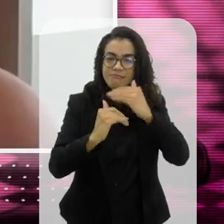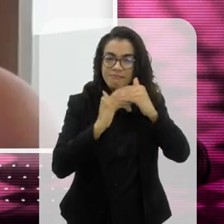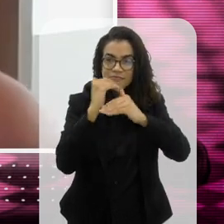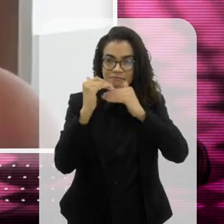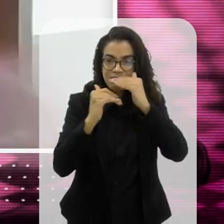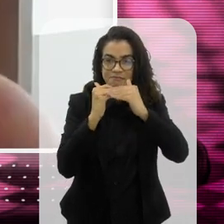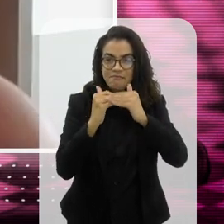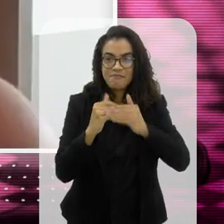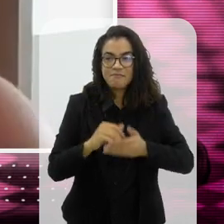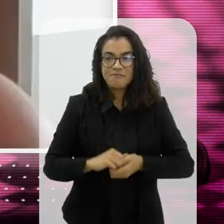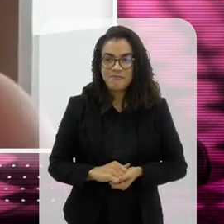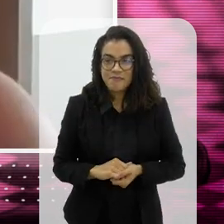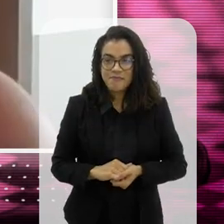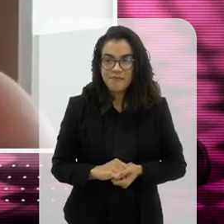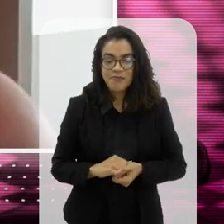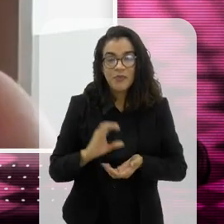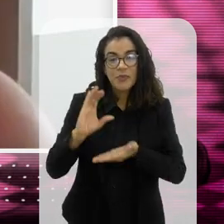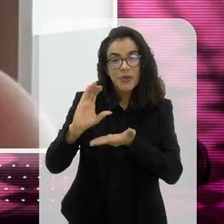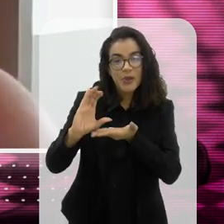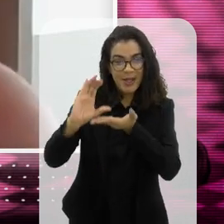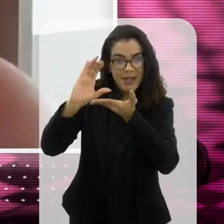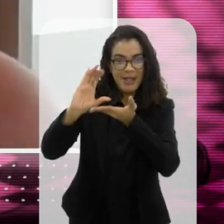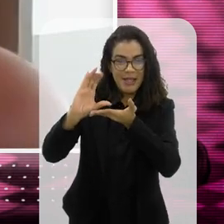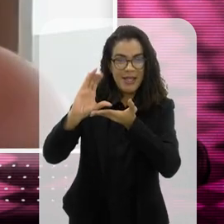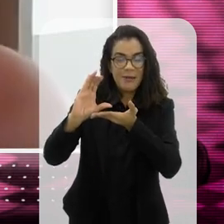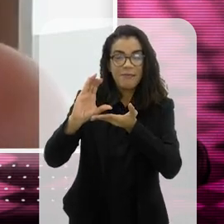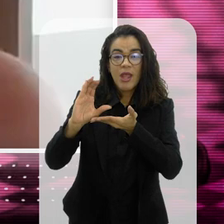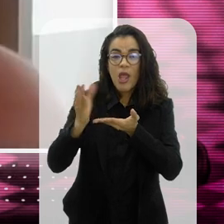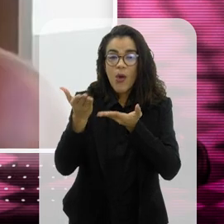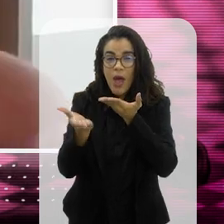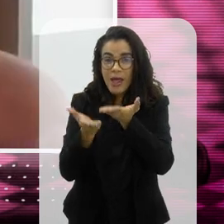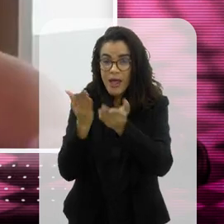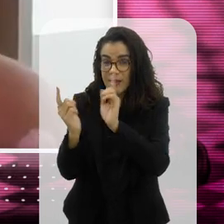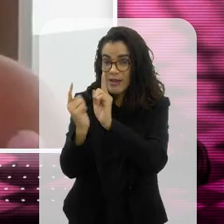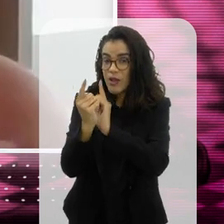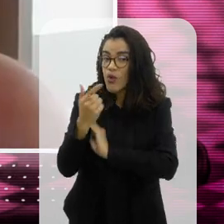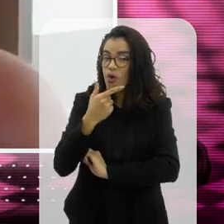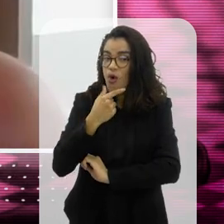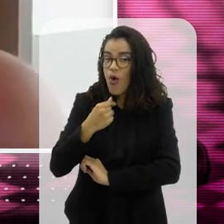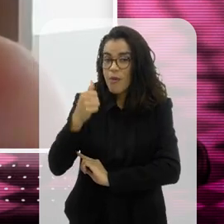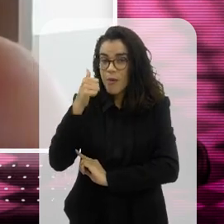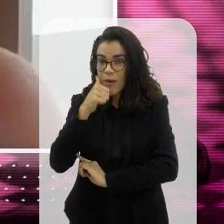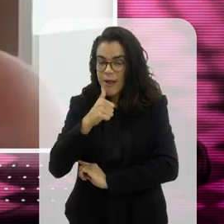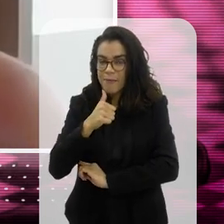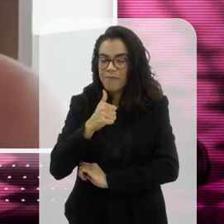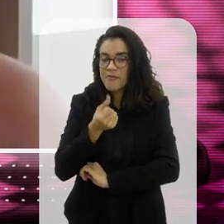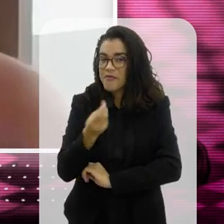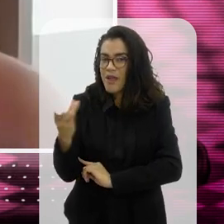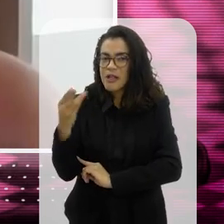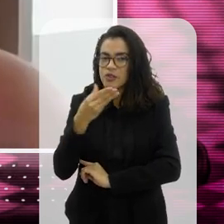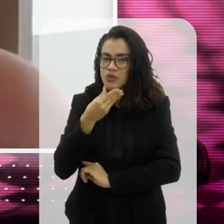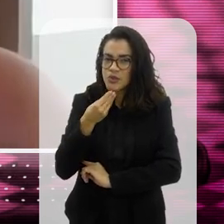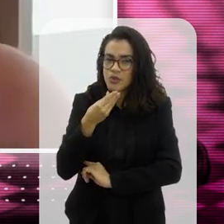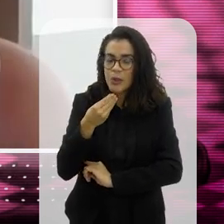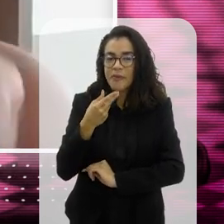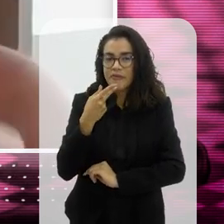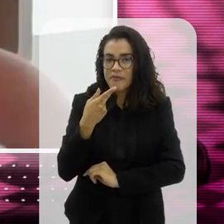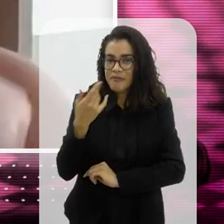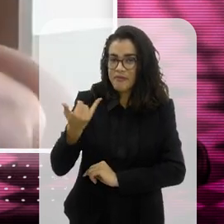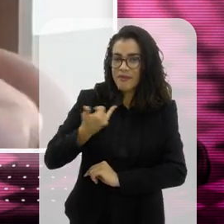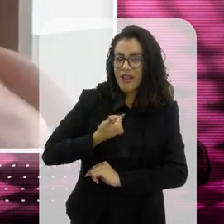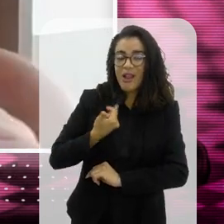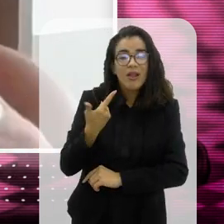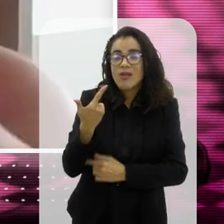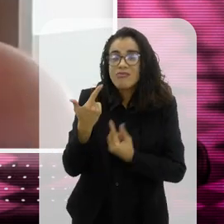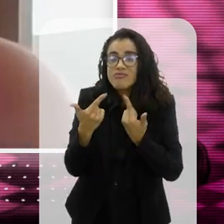vou trazer um pedacinho aqui da clínica, do consultório. Eu atendo homens e mulheres. E eu atendo vários homens que me falam assim: Denise, eu não